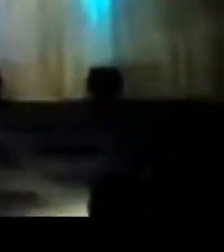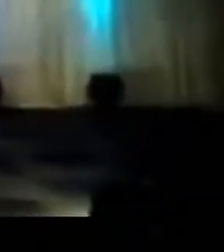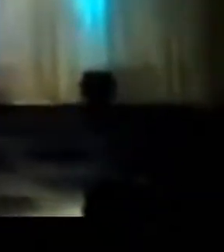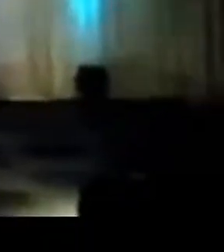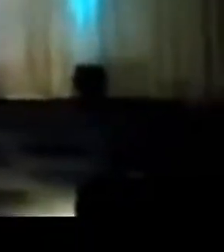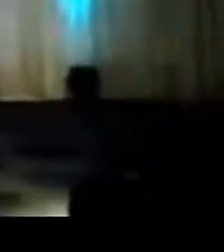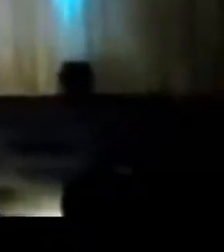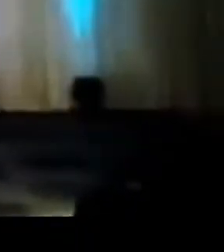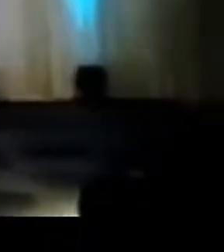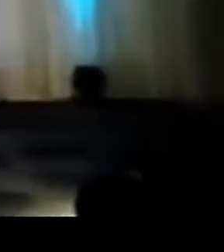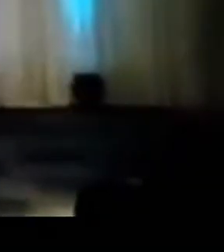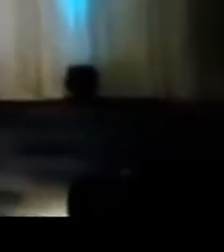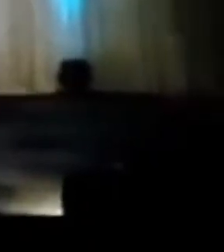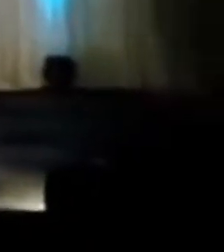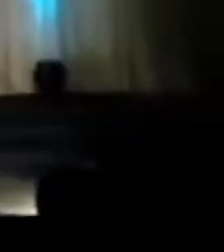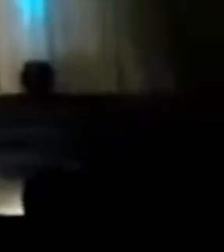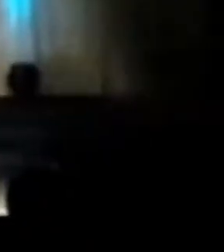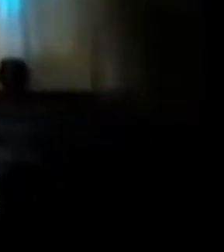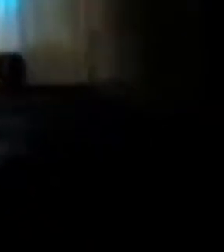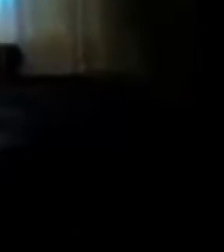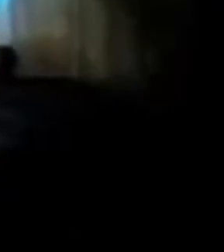indivíduo.